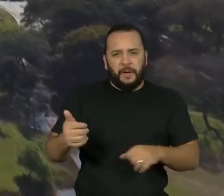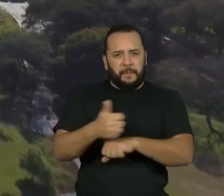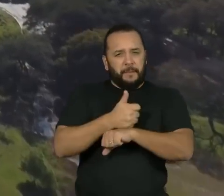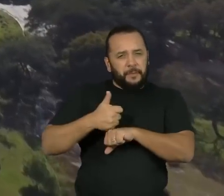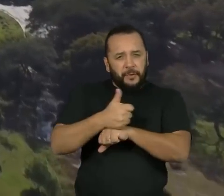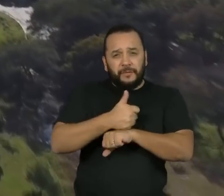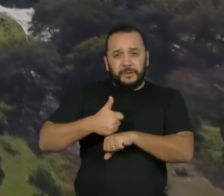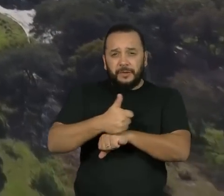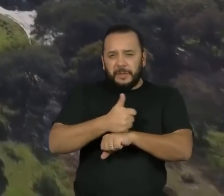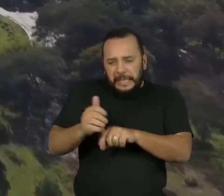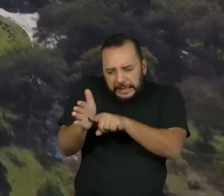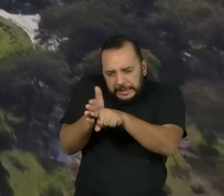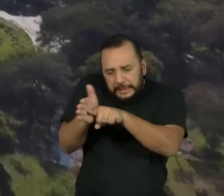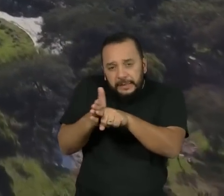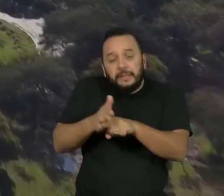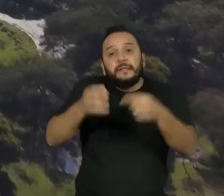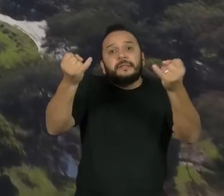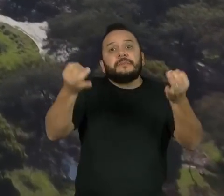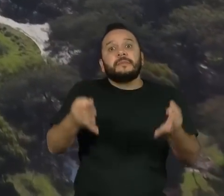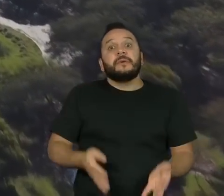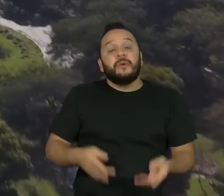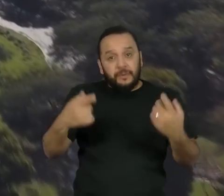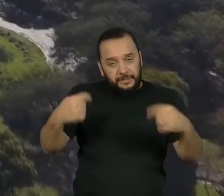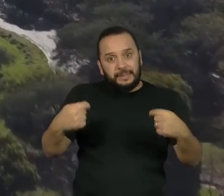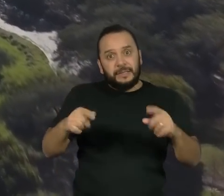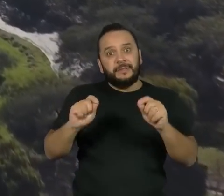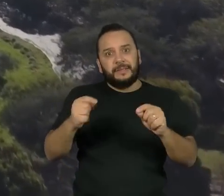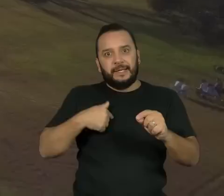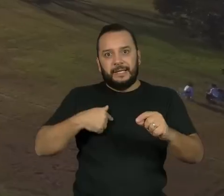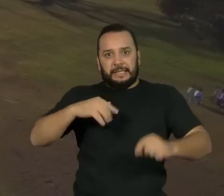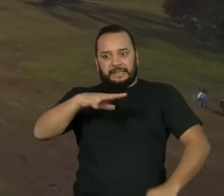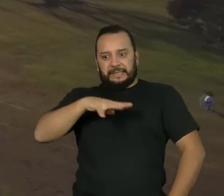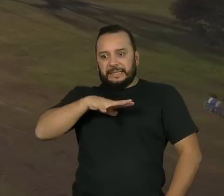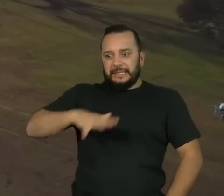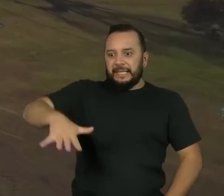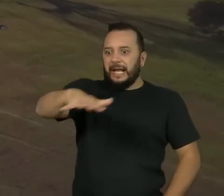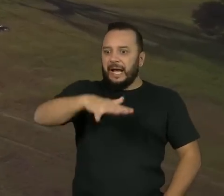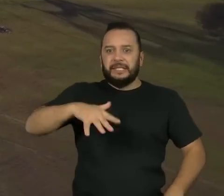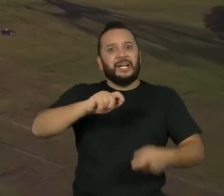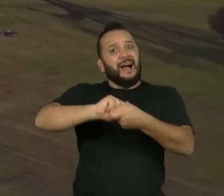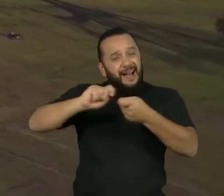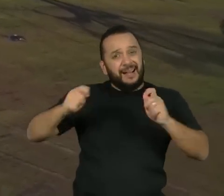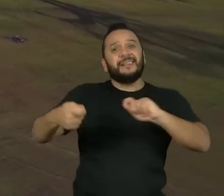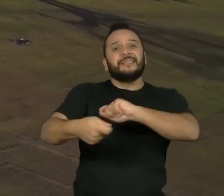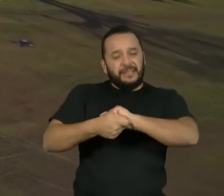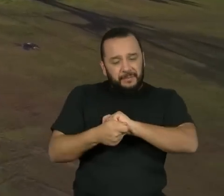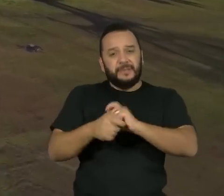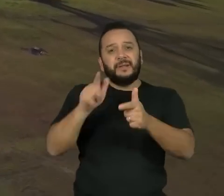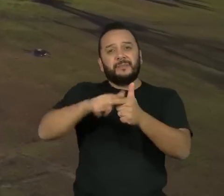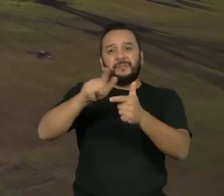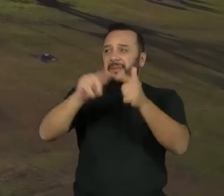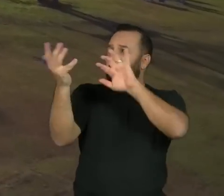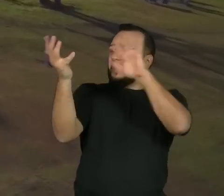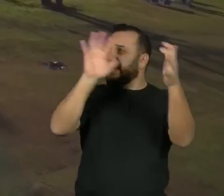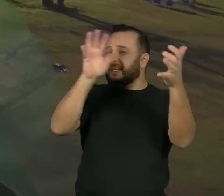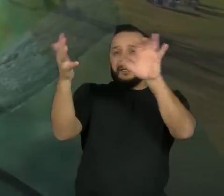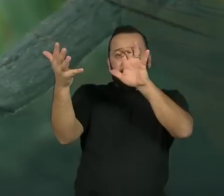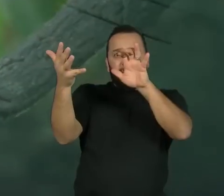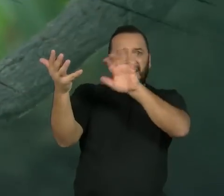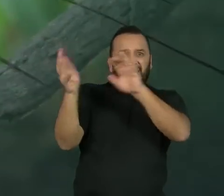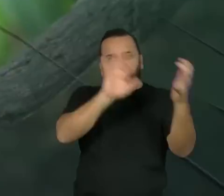Especialista fala sobre a necessidade de medidas de adaptação das cidades à crise climática causada pelas ações